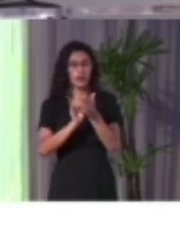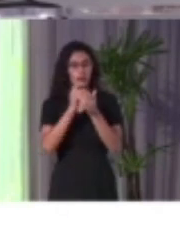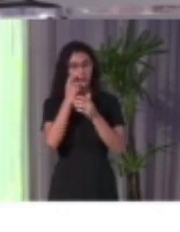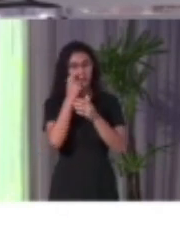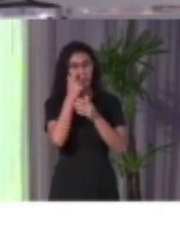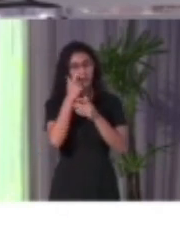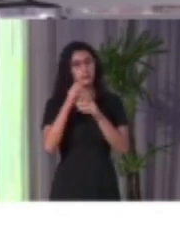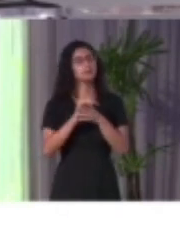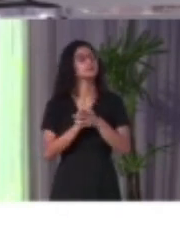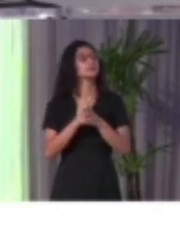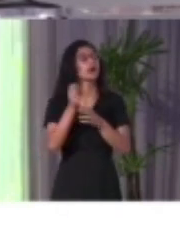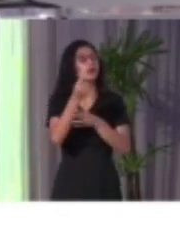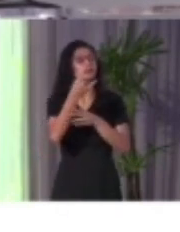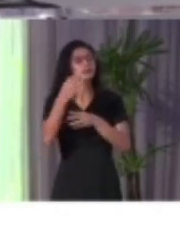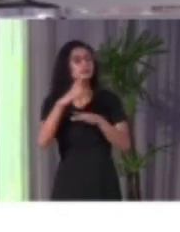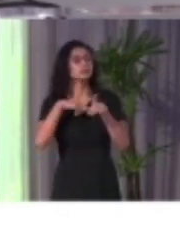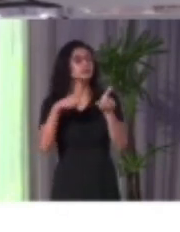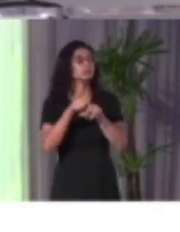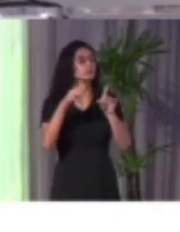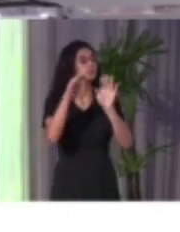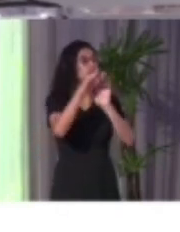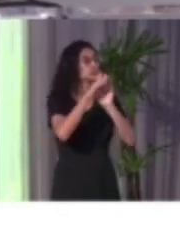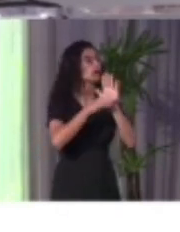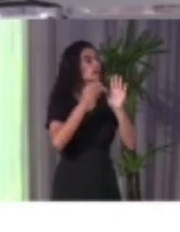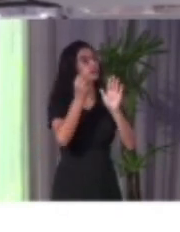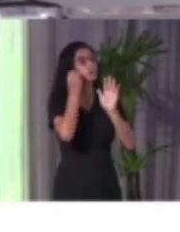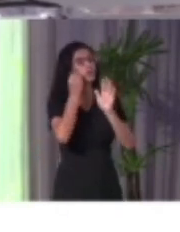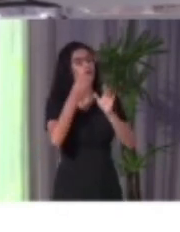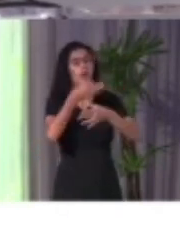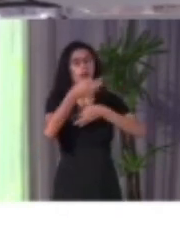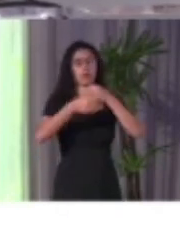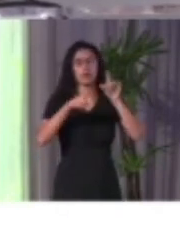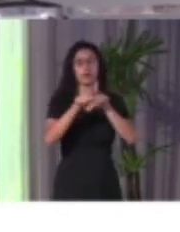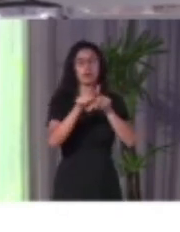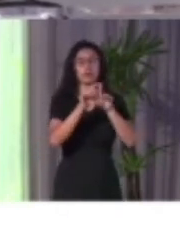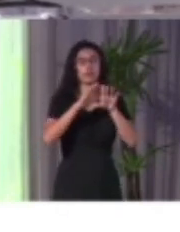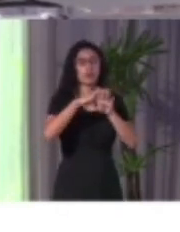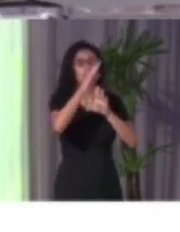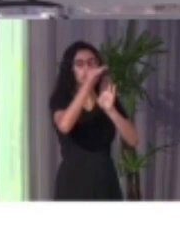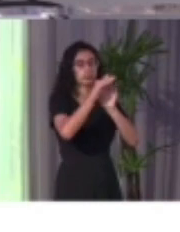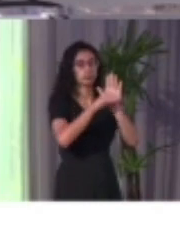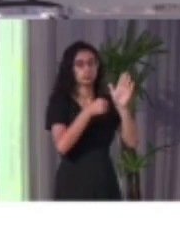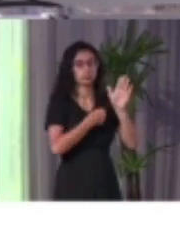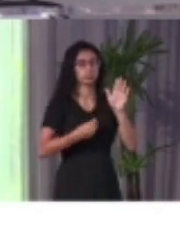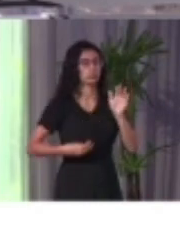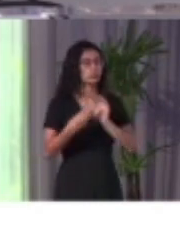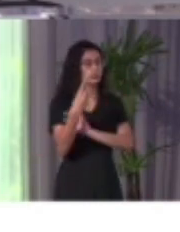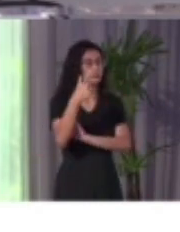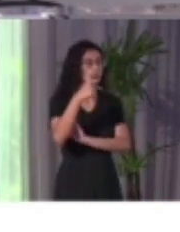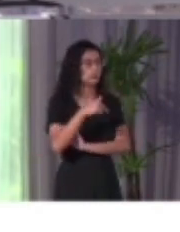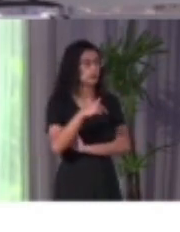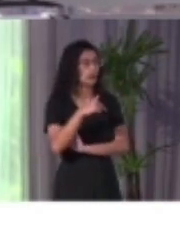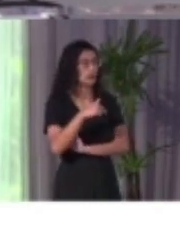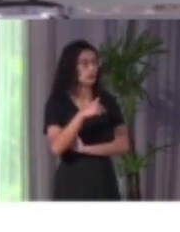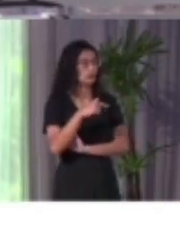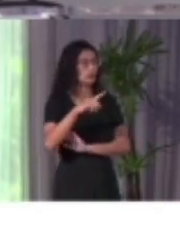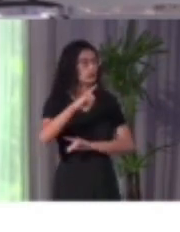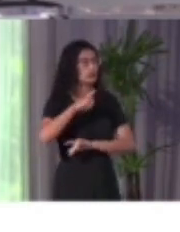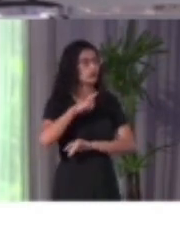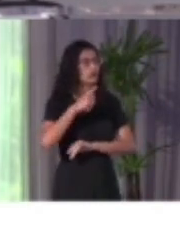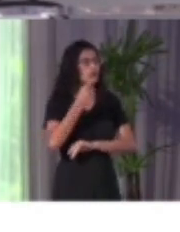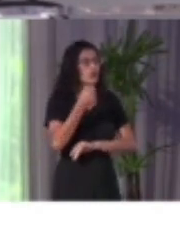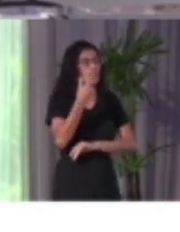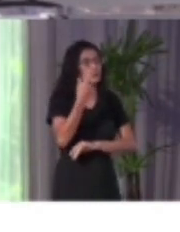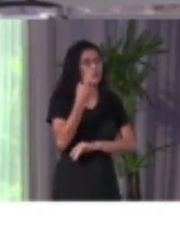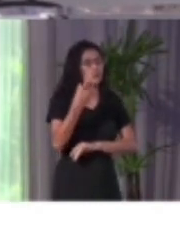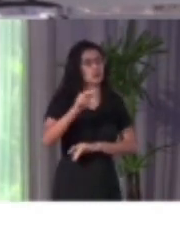e quantidade de contribuições no formulário de experiência e opinião, na consulta pública 37, do Lumacaftor e Ivacaftor, tivemos quase